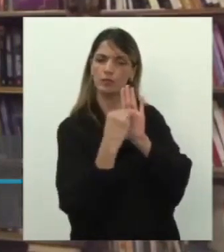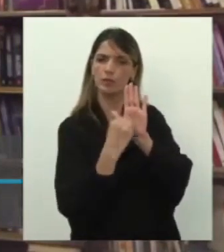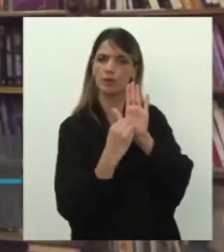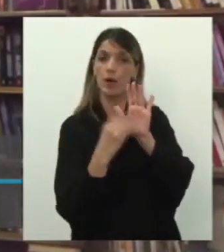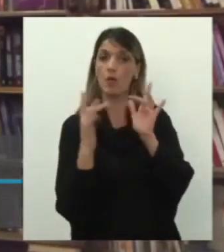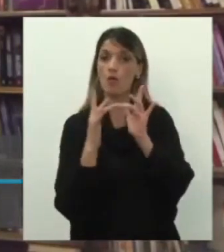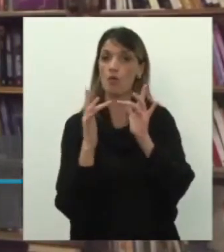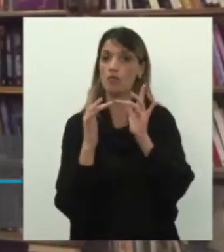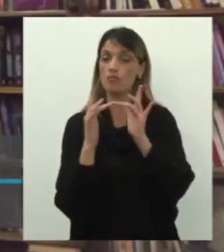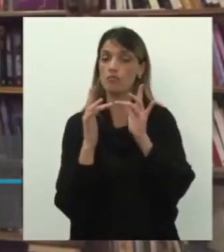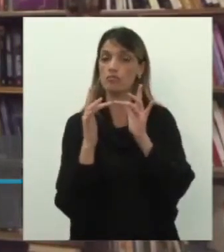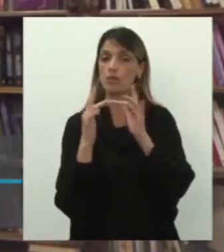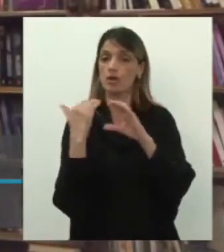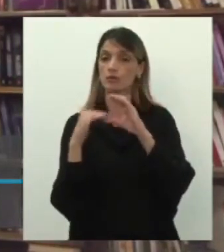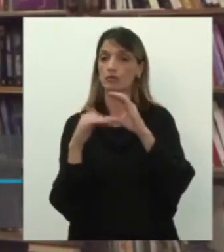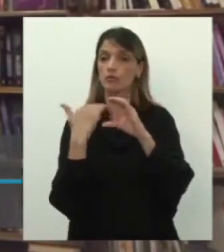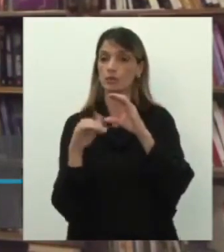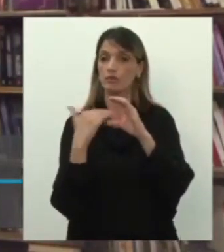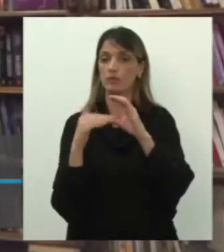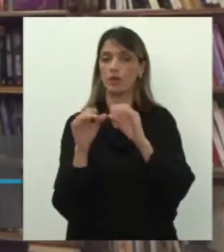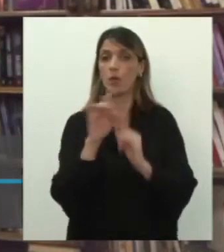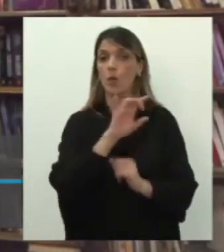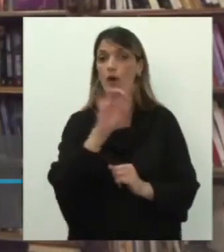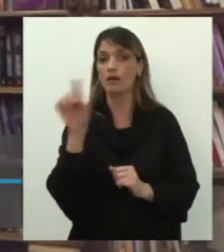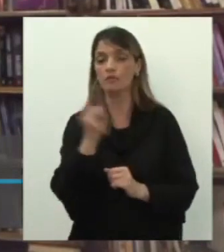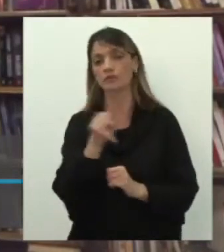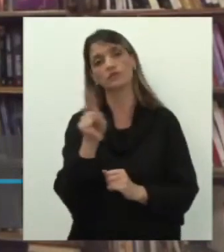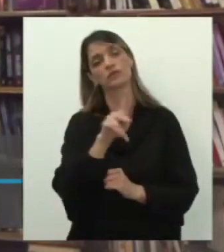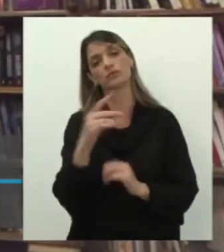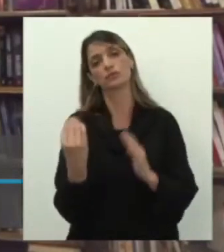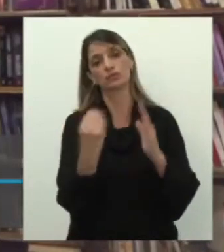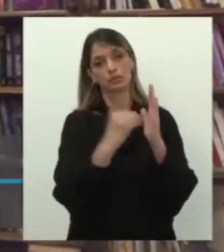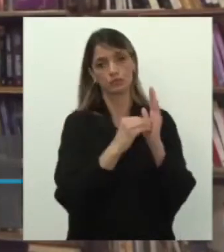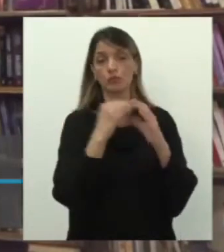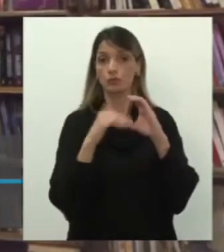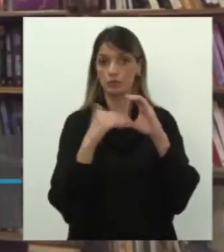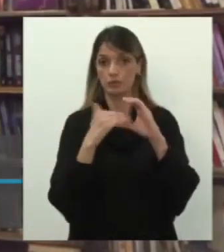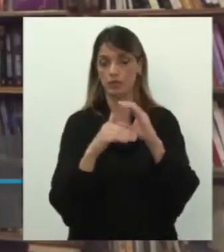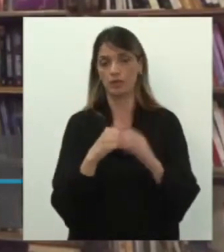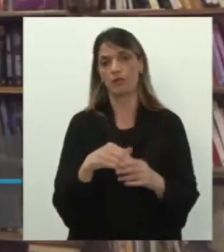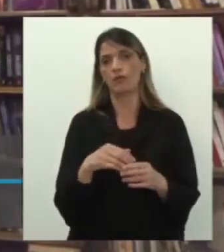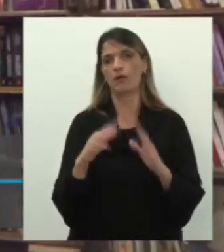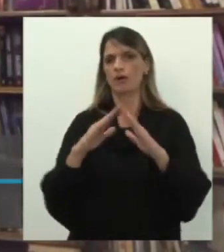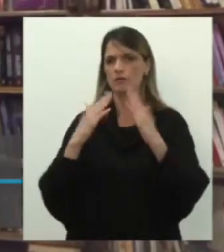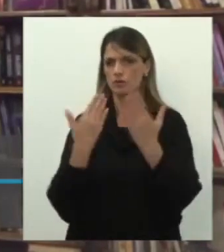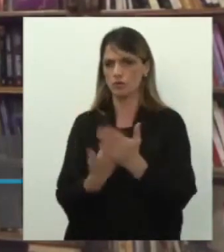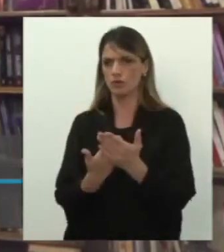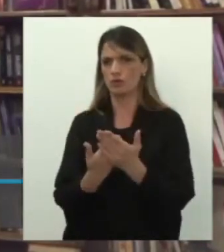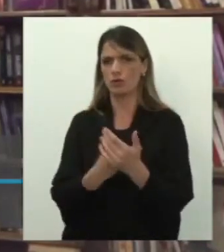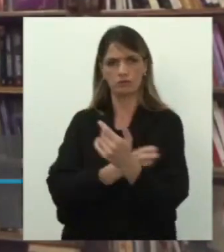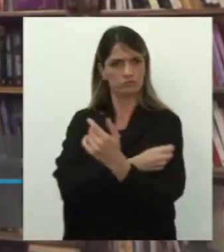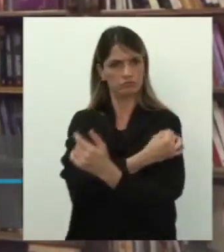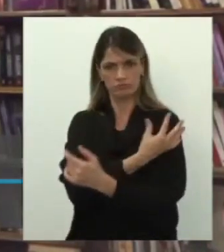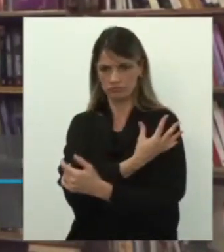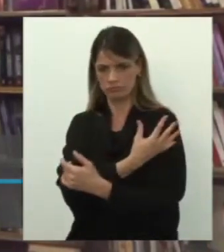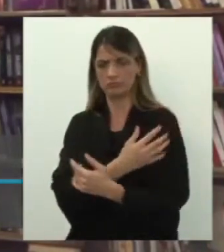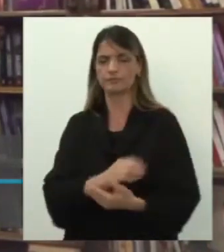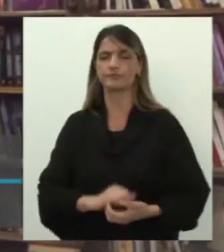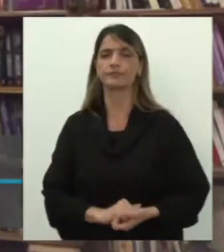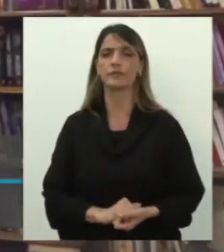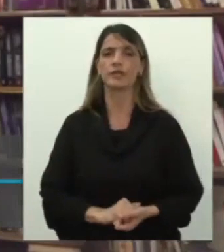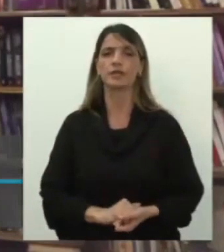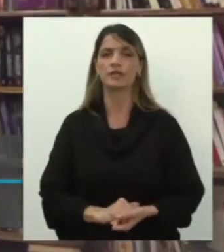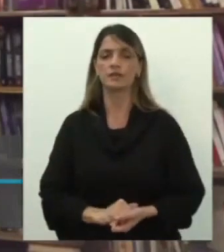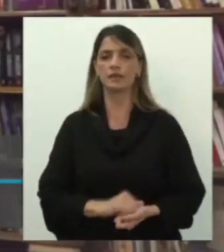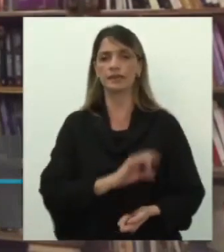professora colocou o seu contato. Como é uma escola de ensino fundamental, anos iniciais,